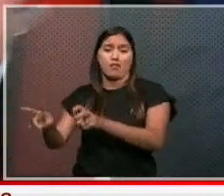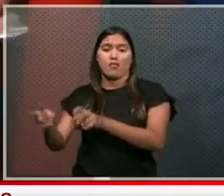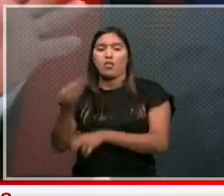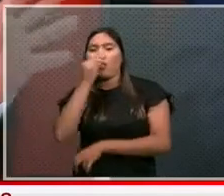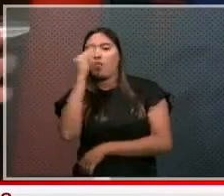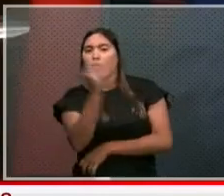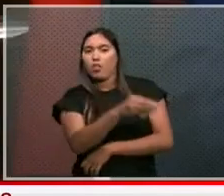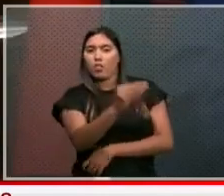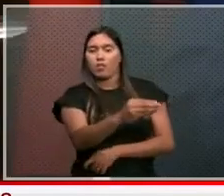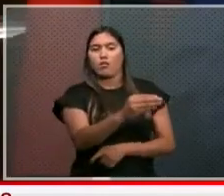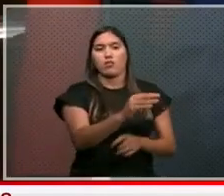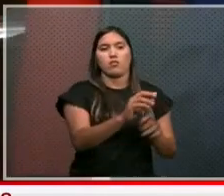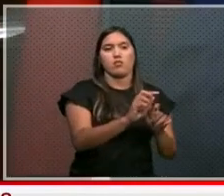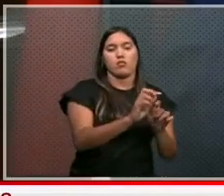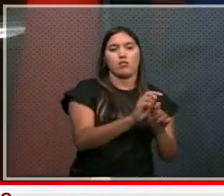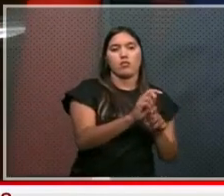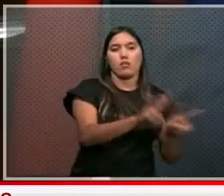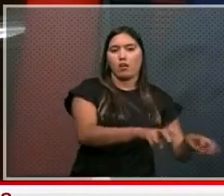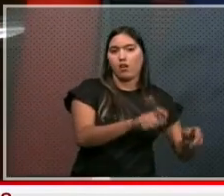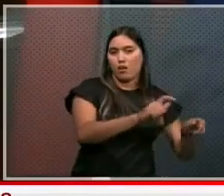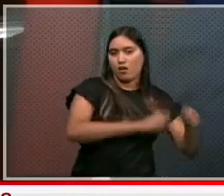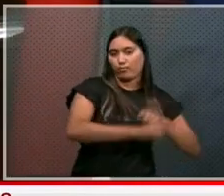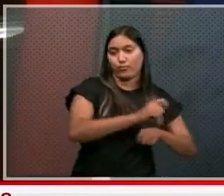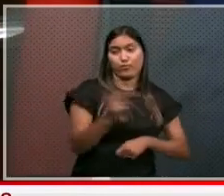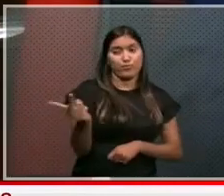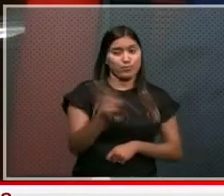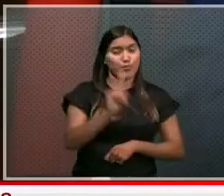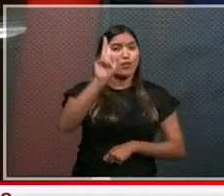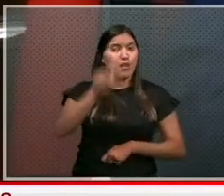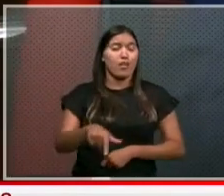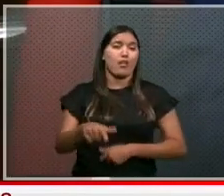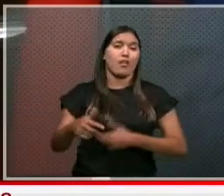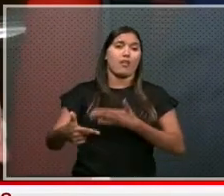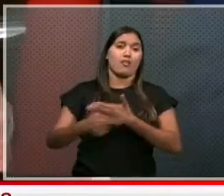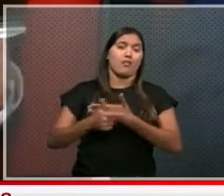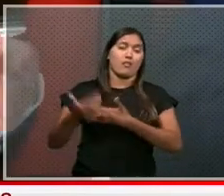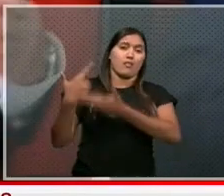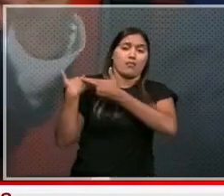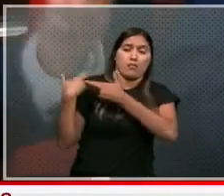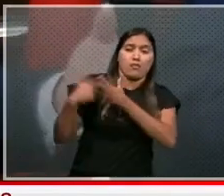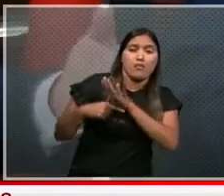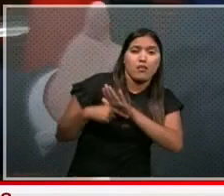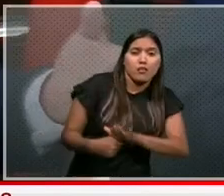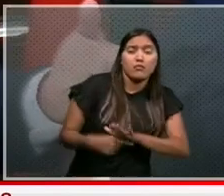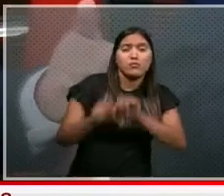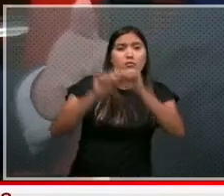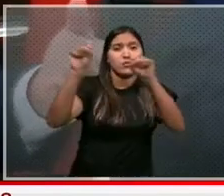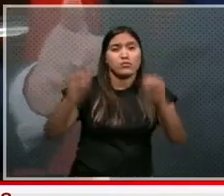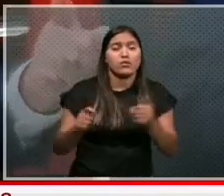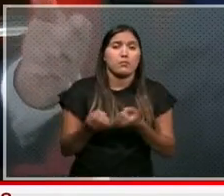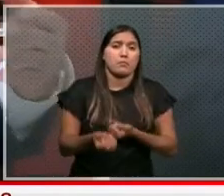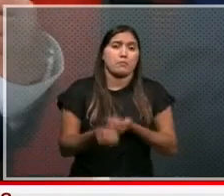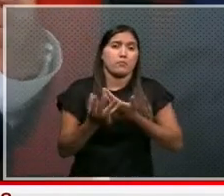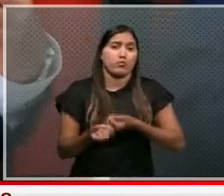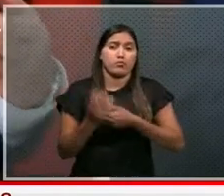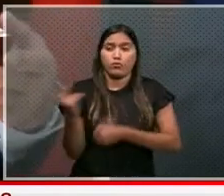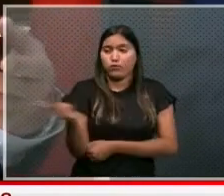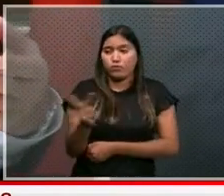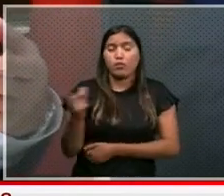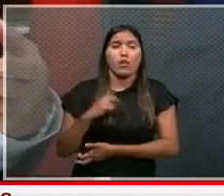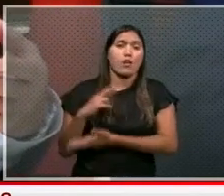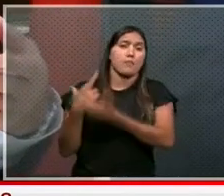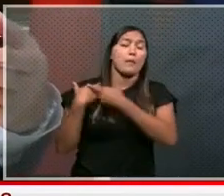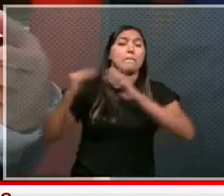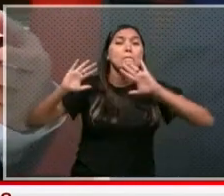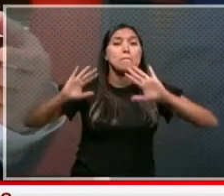Os dois têm papel no nosso sistema produtivo ambos tem um papel e cabe